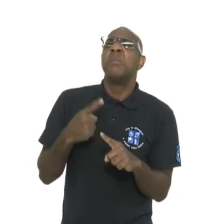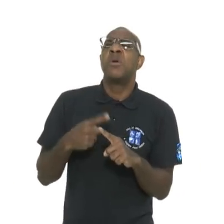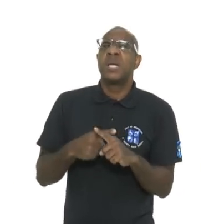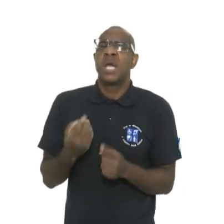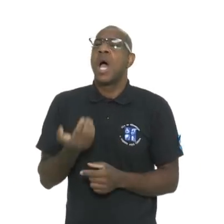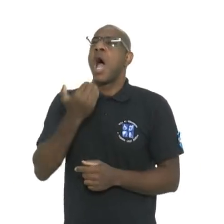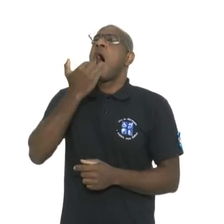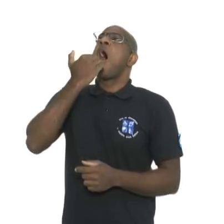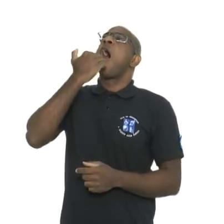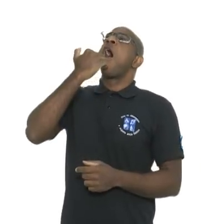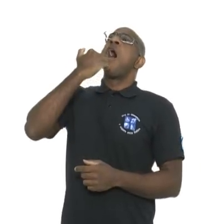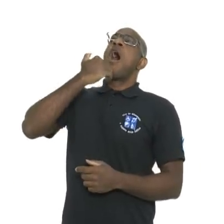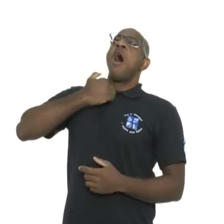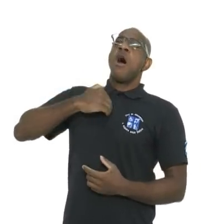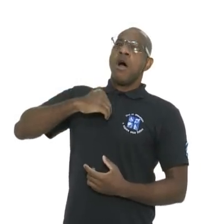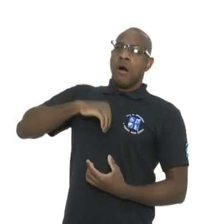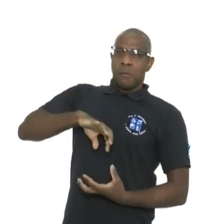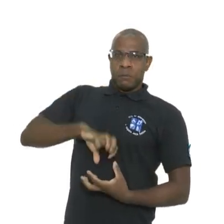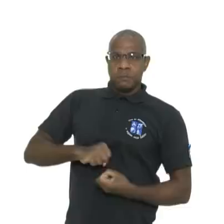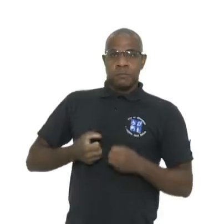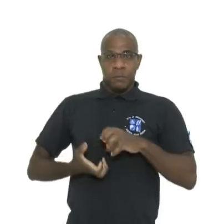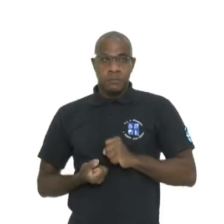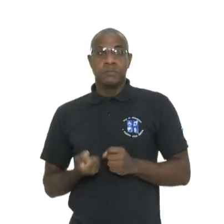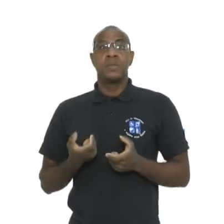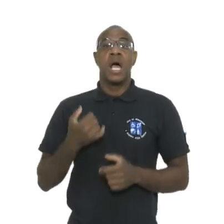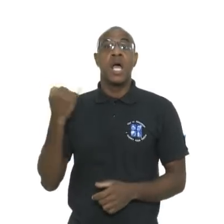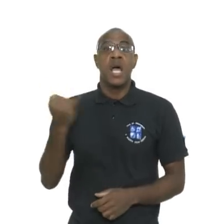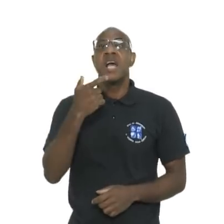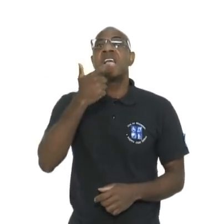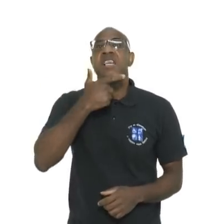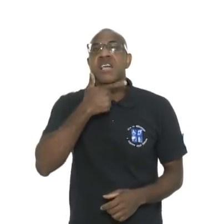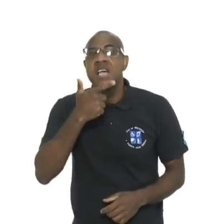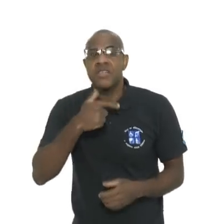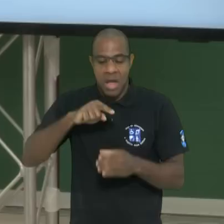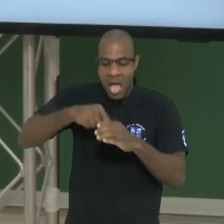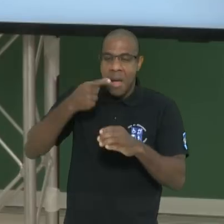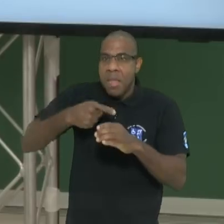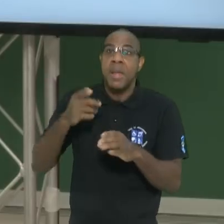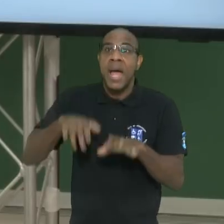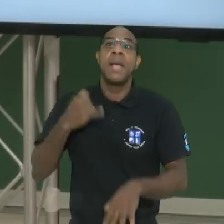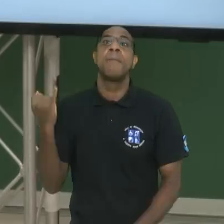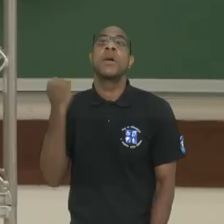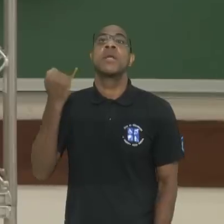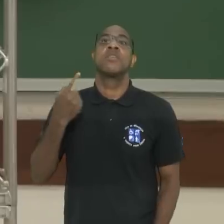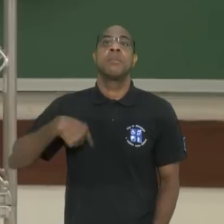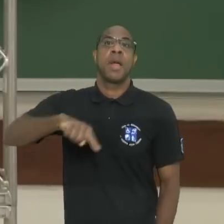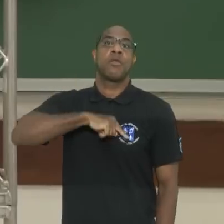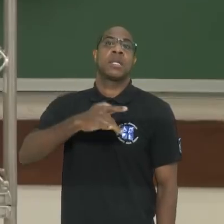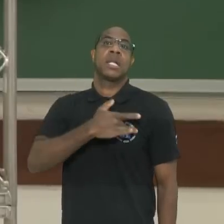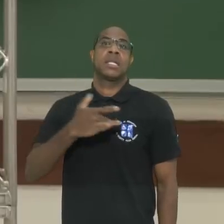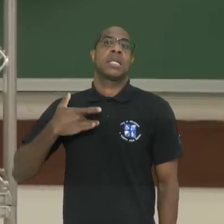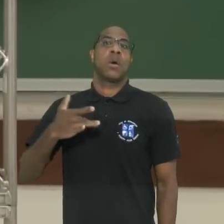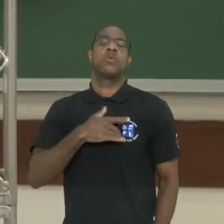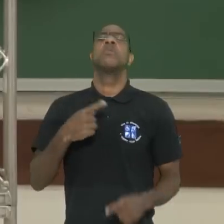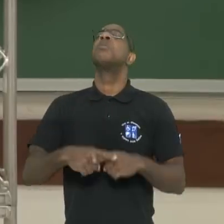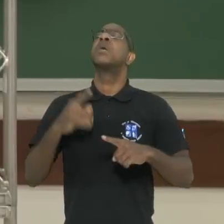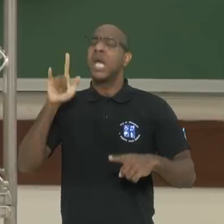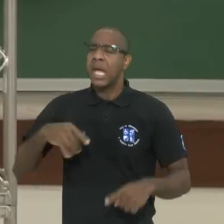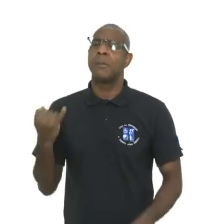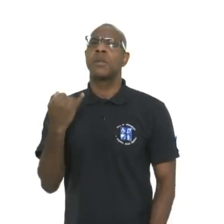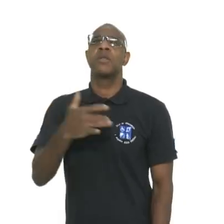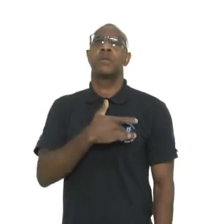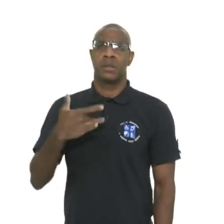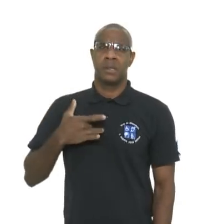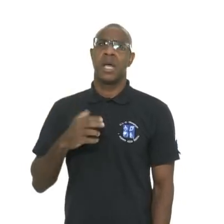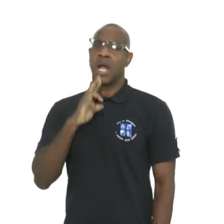de queijos e iogurtes ela é importante para a nossa saúde? Respondam lá no caderninho de vocês.